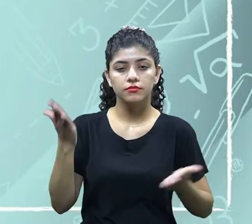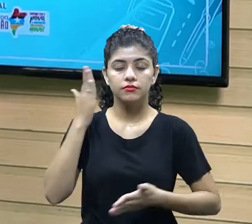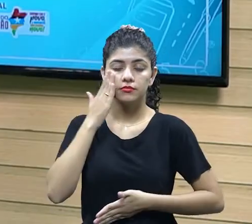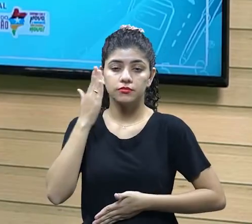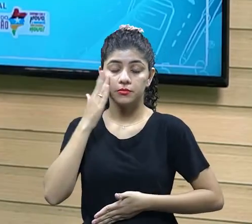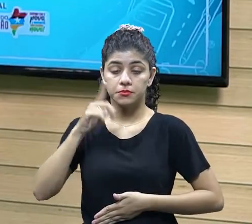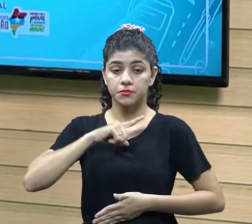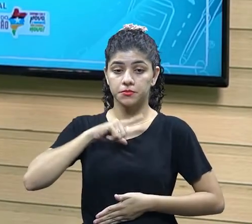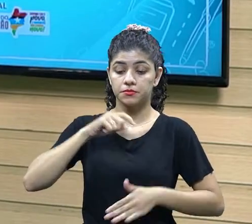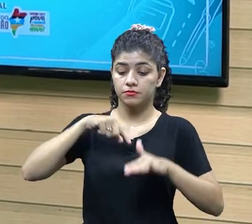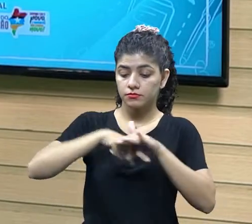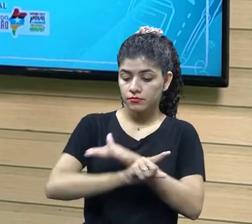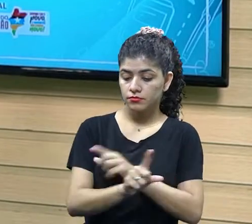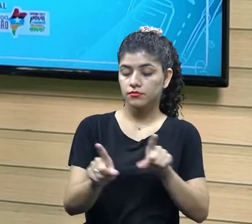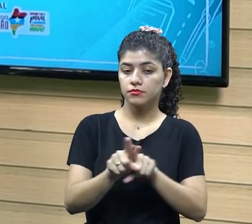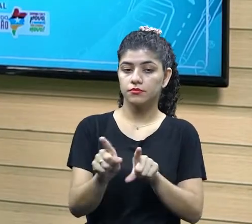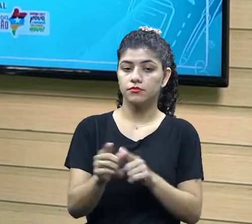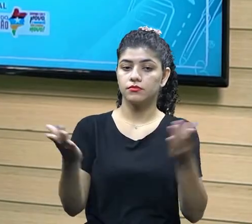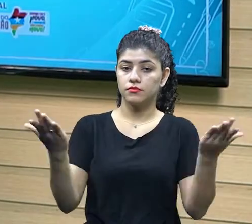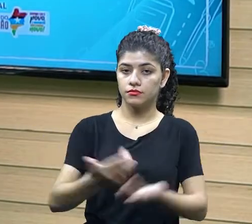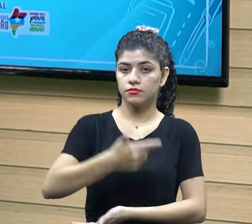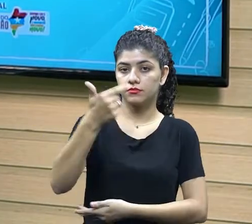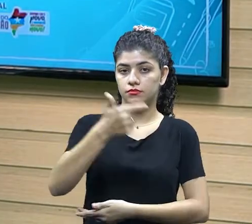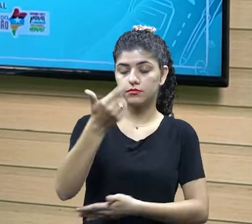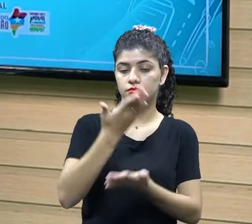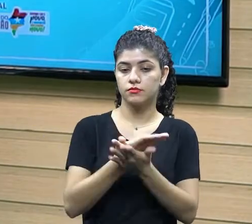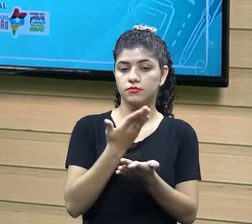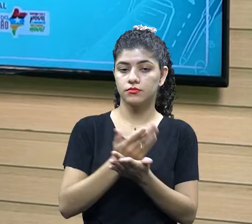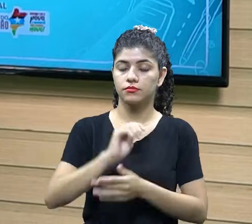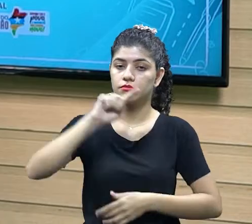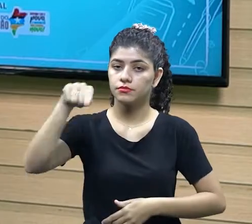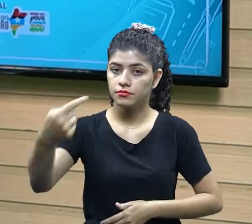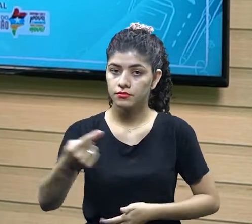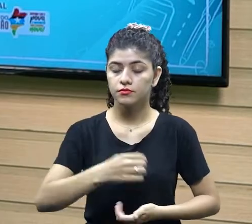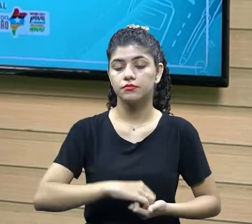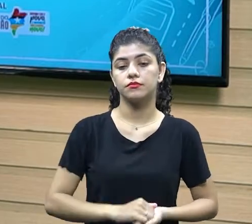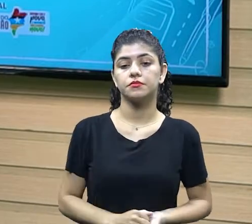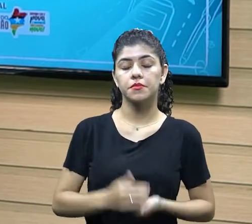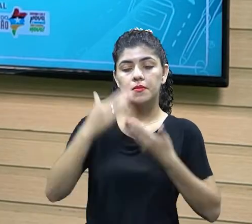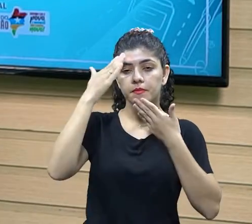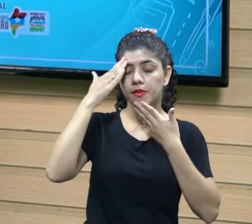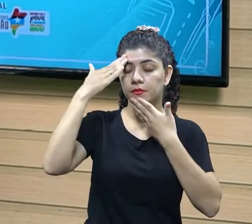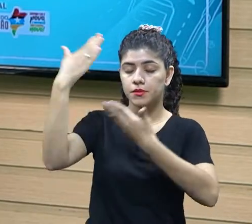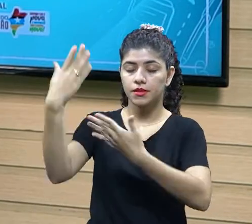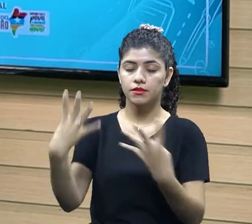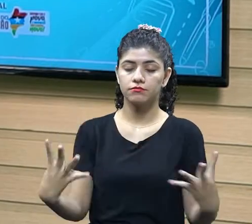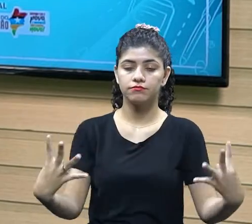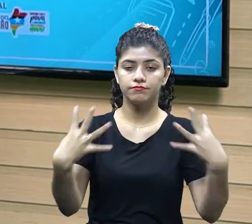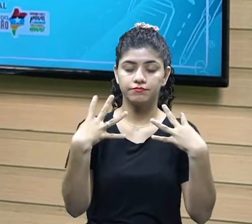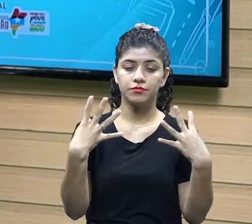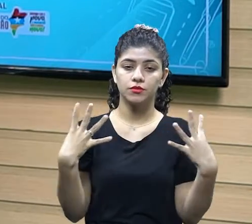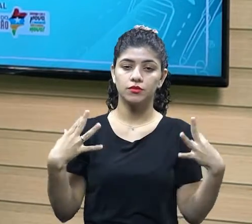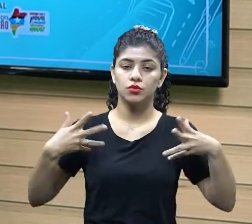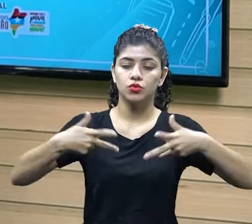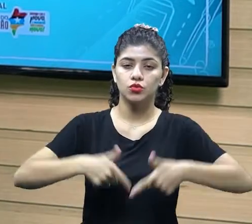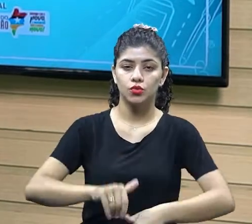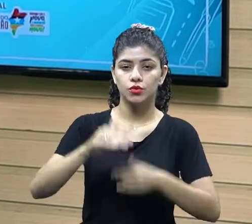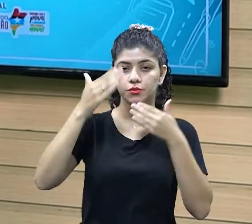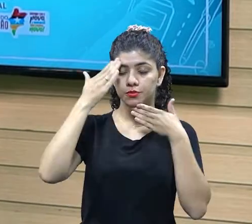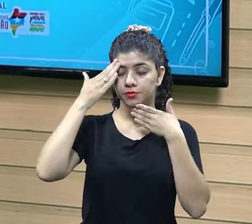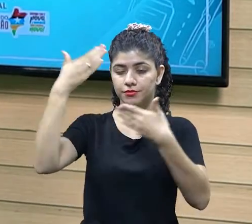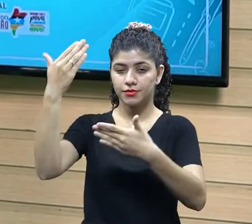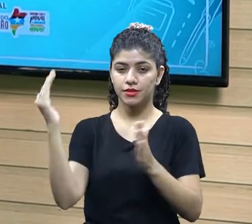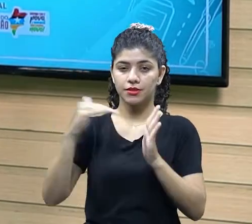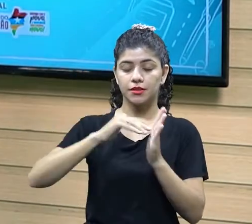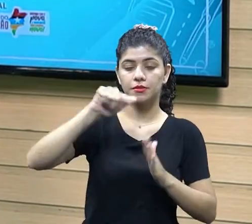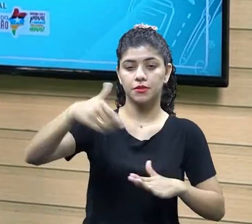aula. Espero que vocês tenham entendido. Teremos um conteúdo mais aprofundado agora na segunda aula, que é a próxima que virá. Eu agradeço a atenção